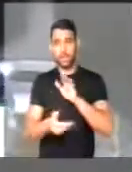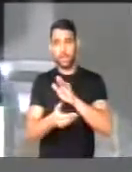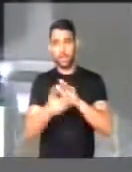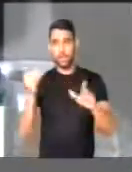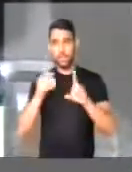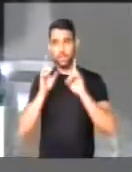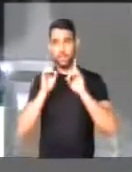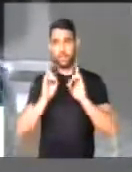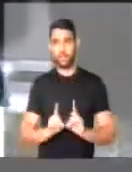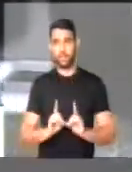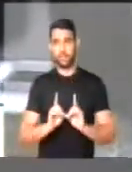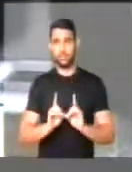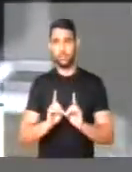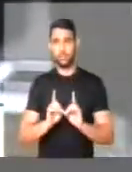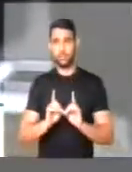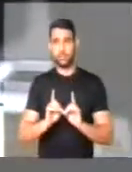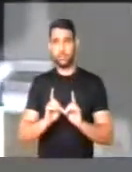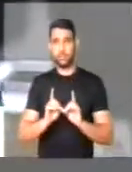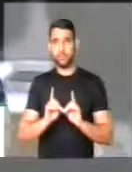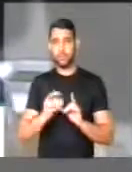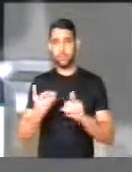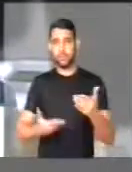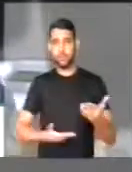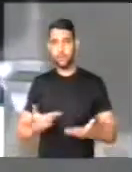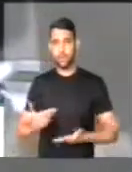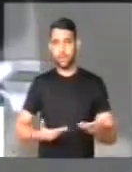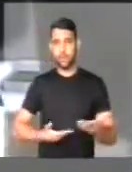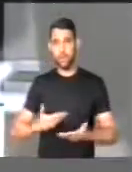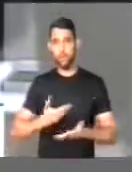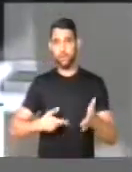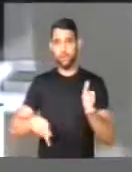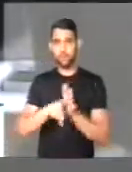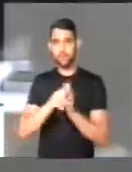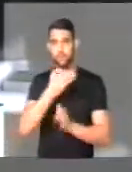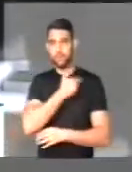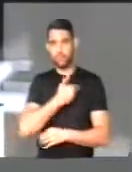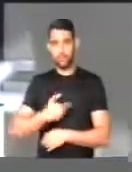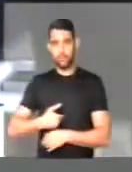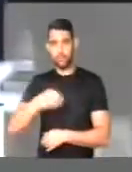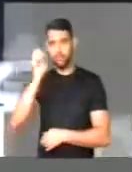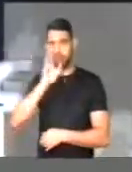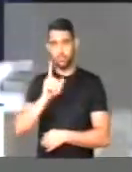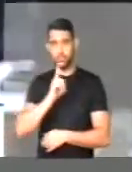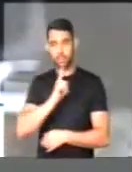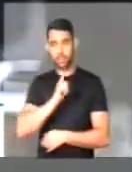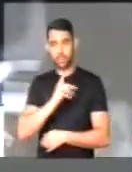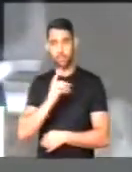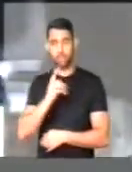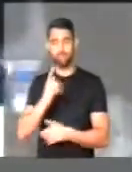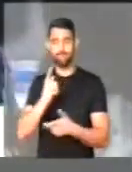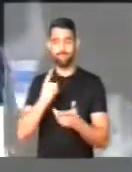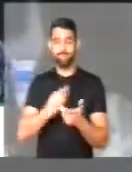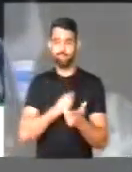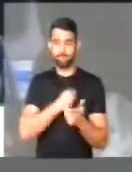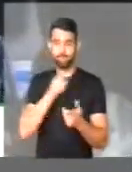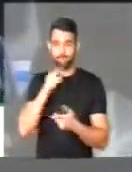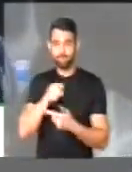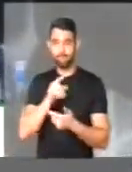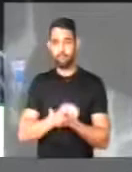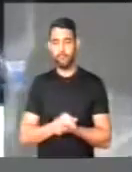retira direitos da estrutura fundamental do Estado brasileiro. Nós estamos aí...